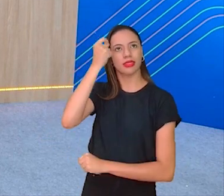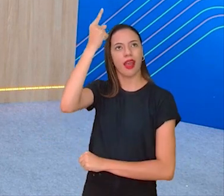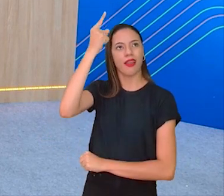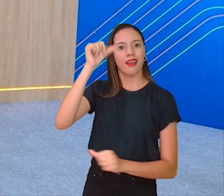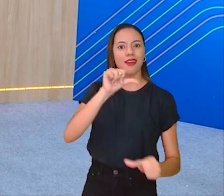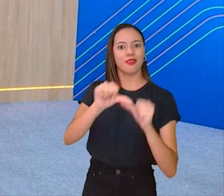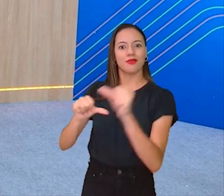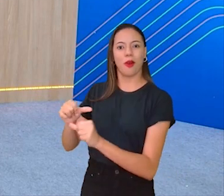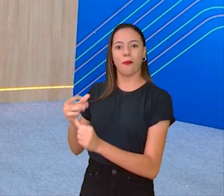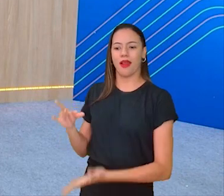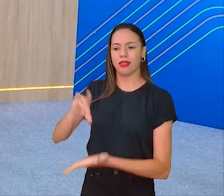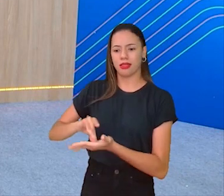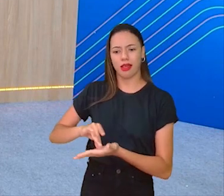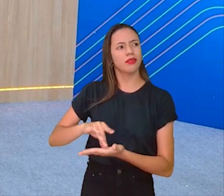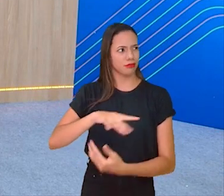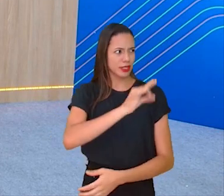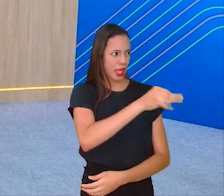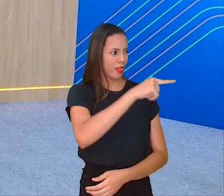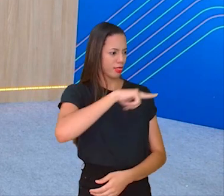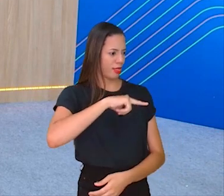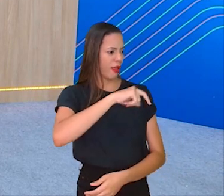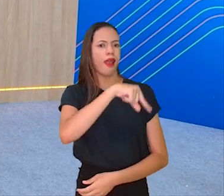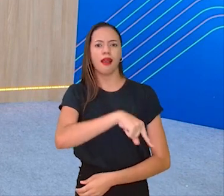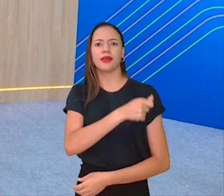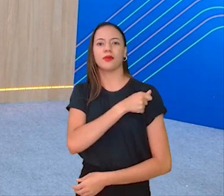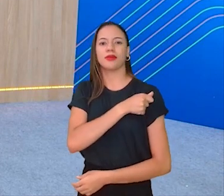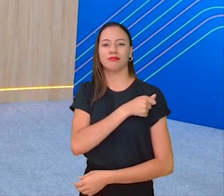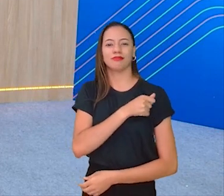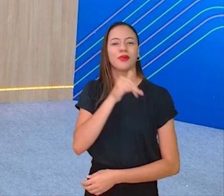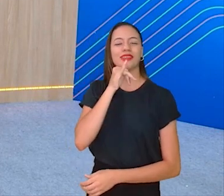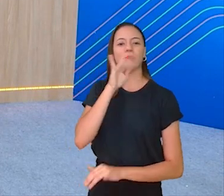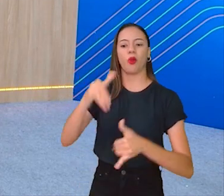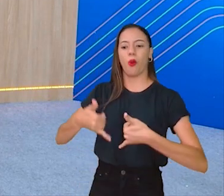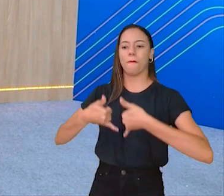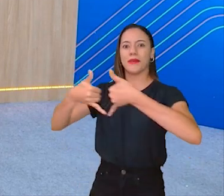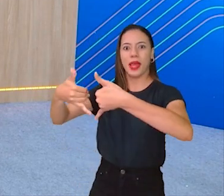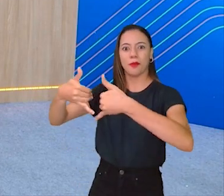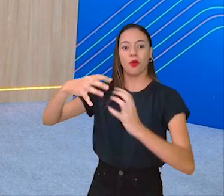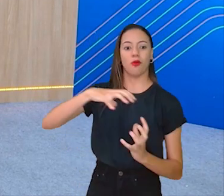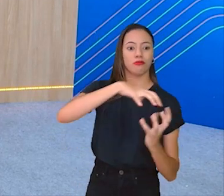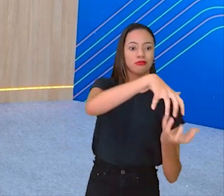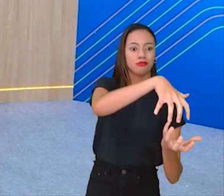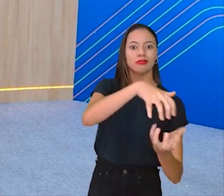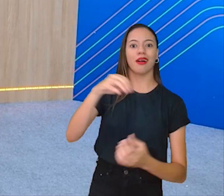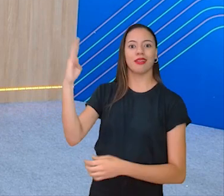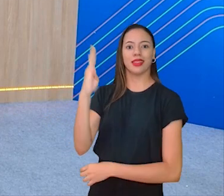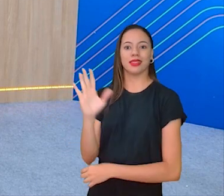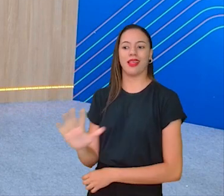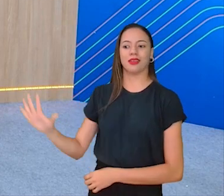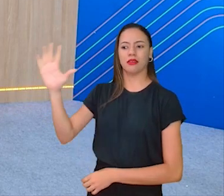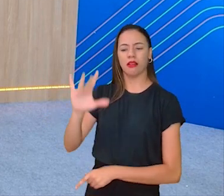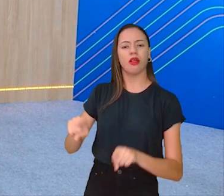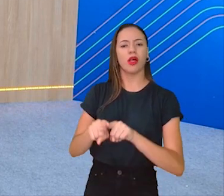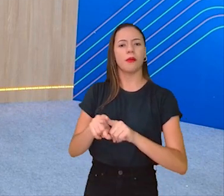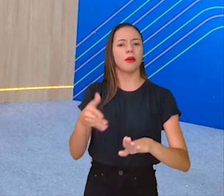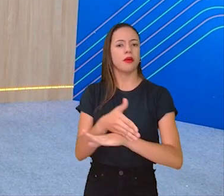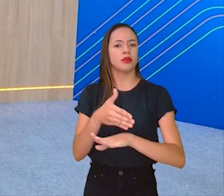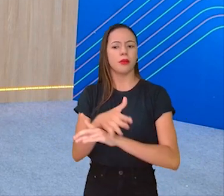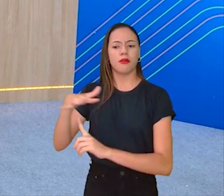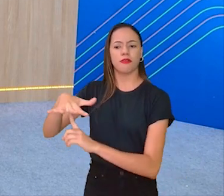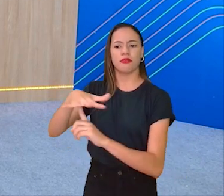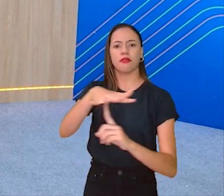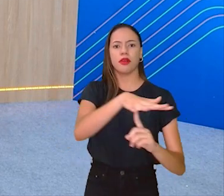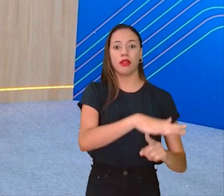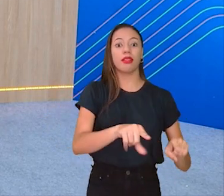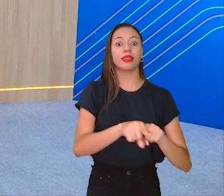professor? Alunos aqui da nossa rede ganhando prêmios nacionais, prêmios internacionais, participando de feiras e de congressos